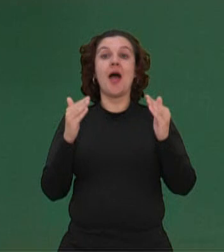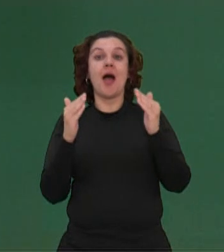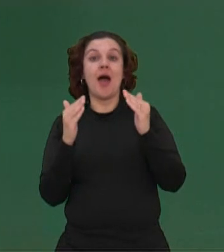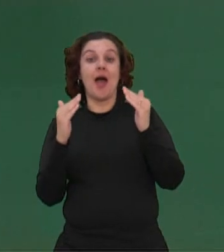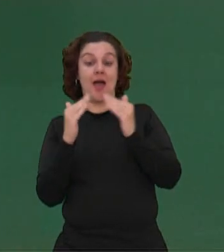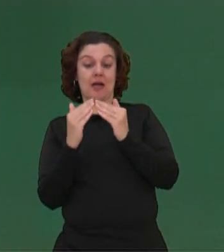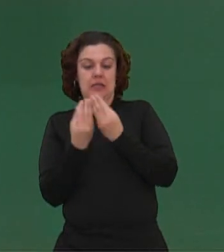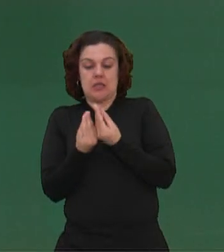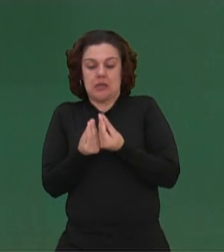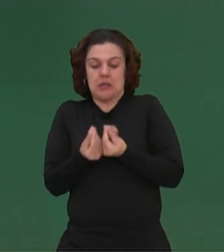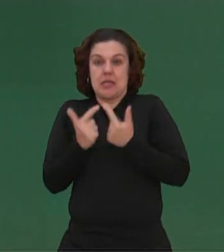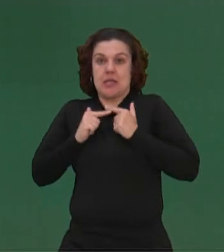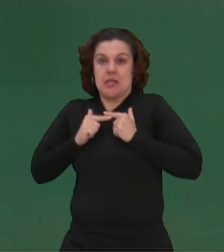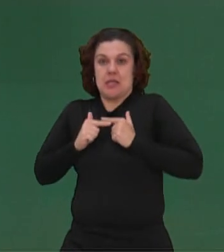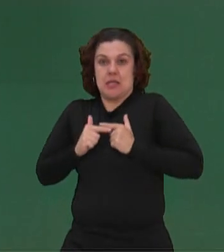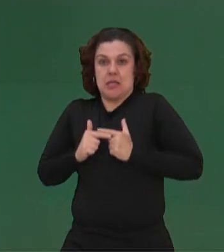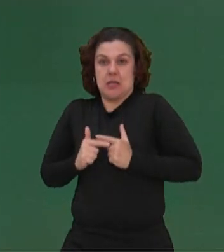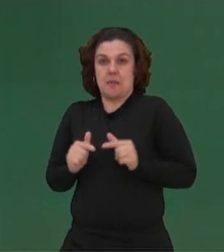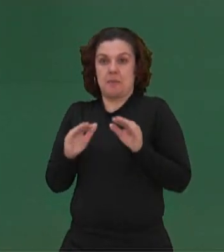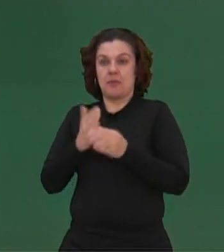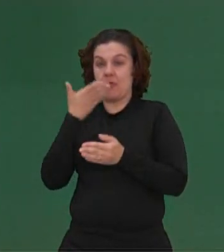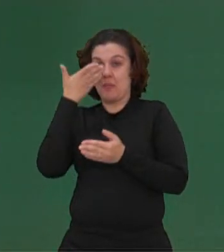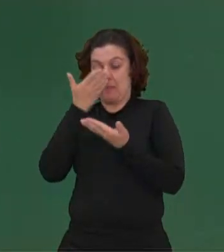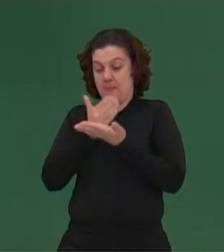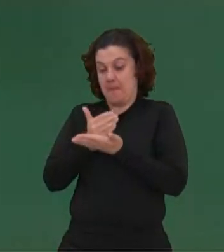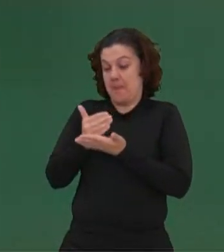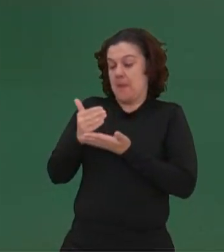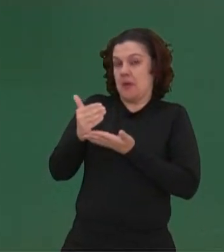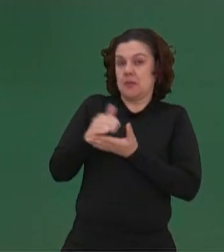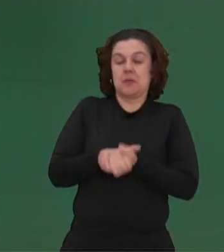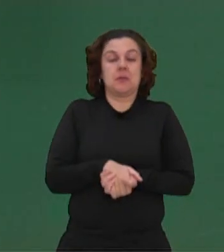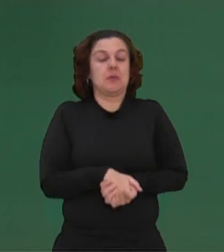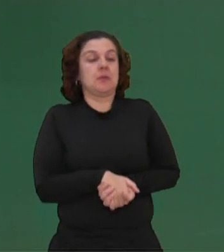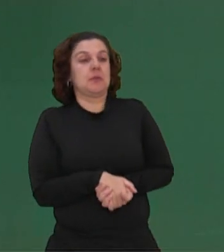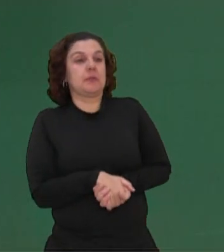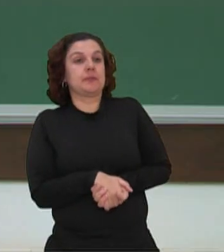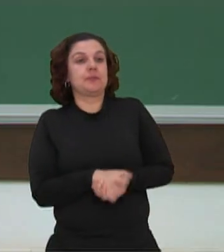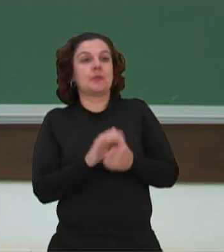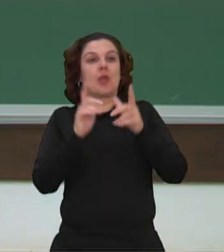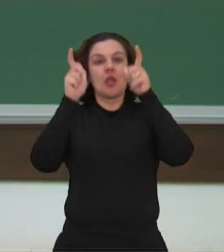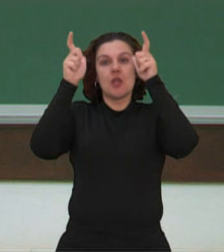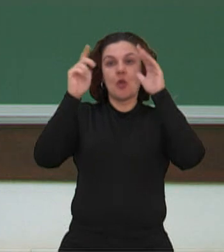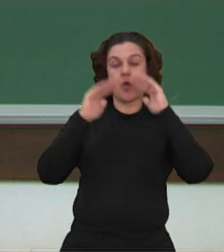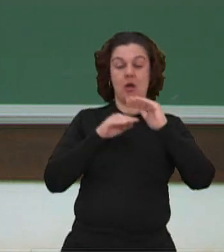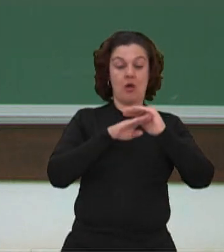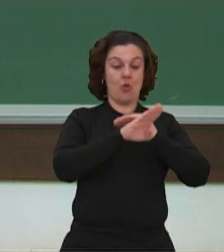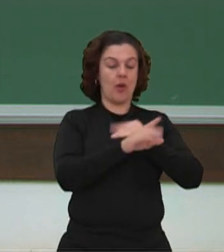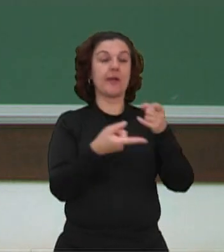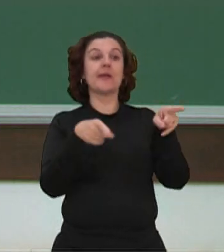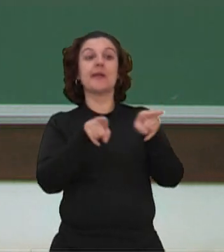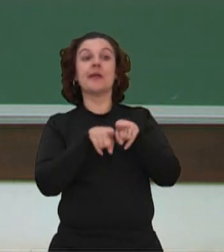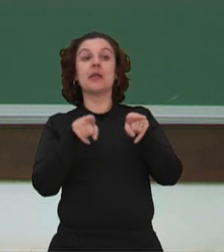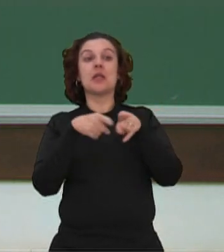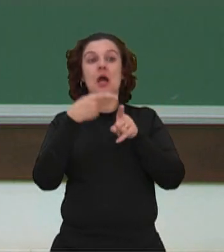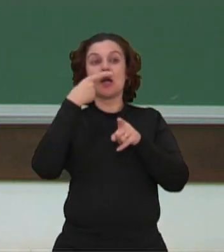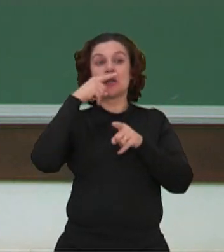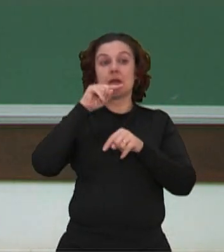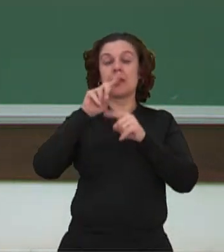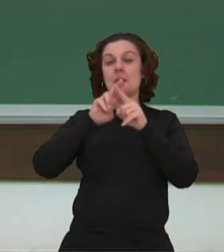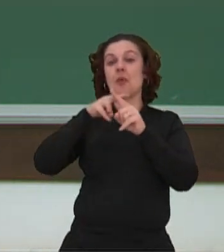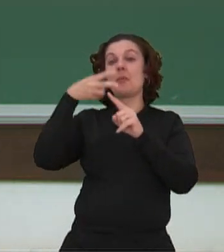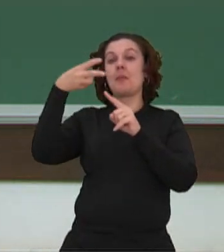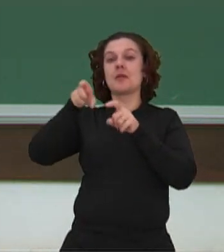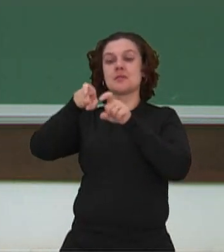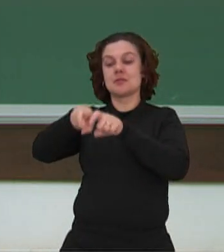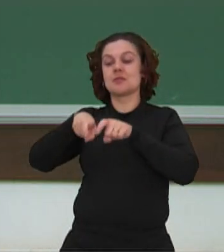para limpar esse açúcar e torná-lo mais puro. Os galpões e, claro, o canavial e a roça, onde